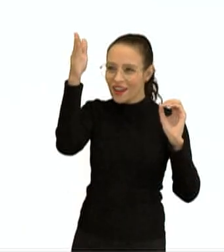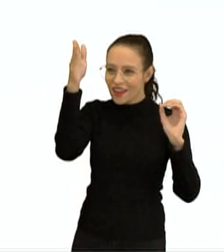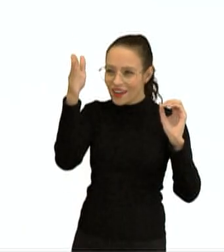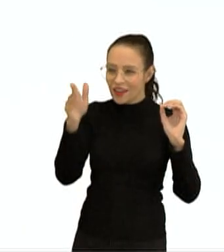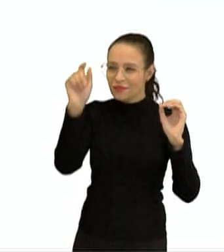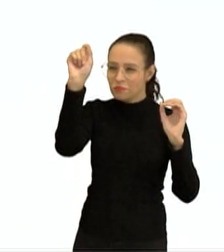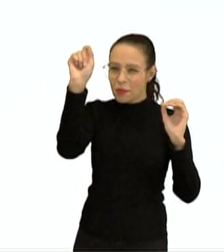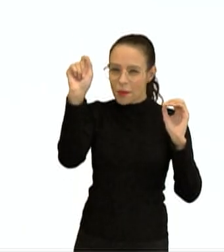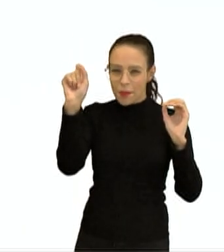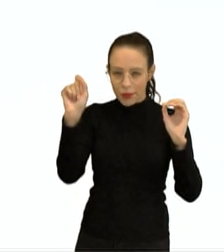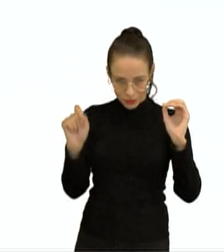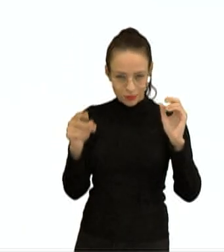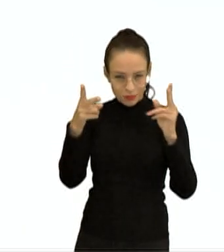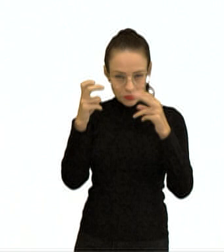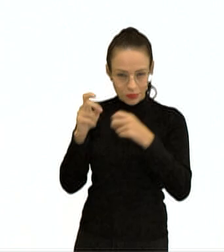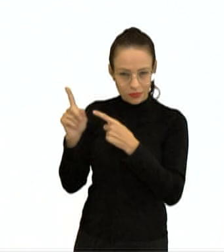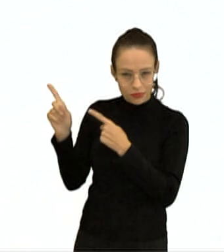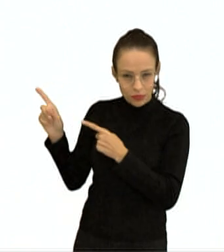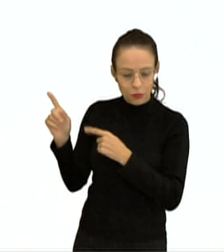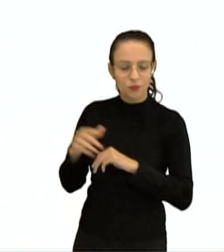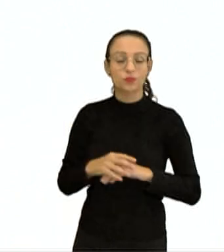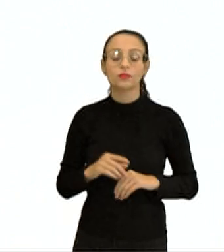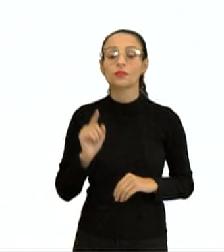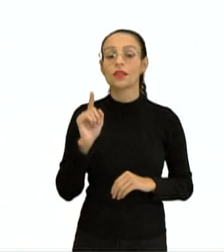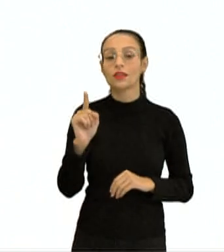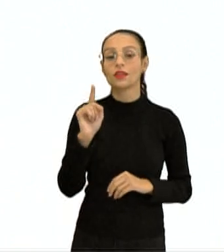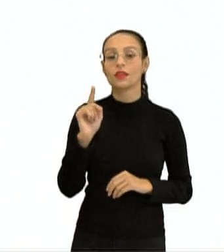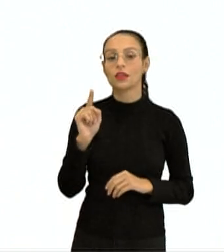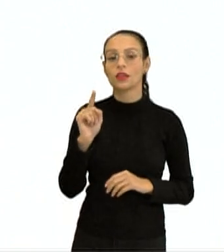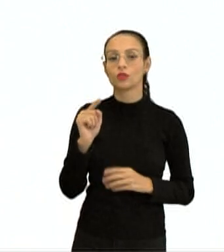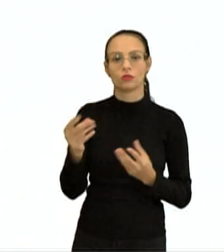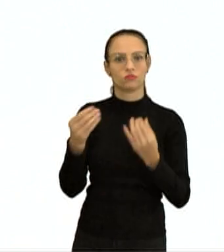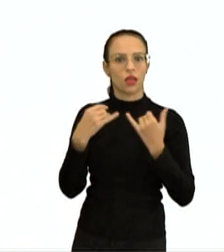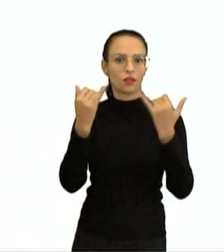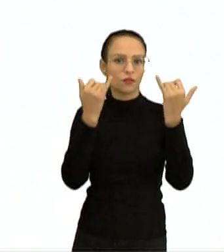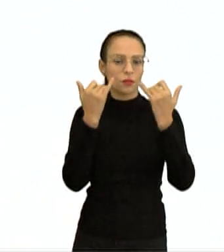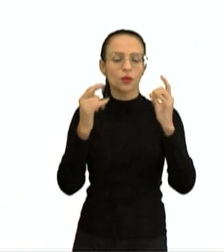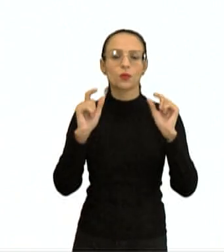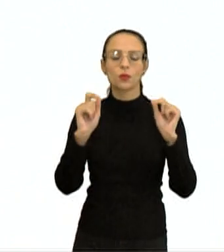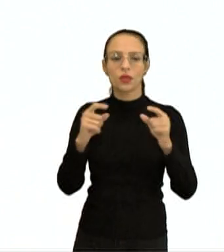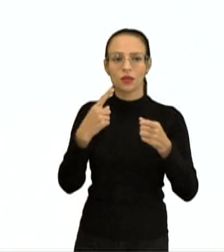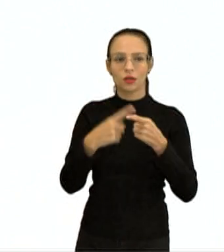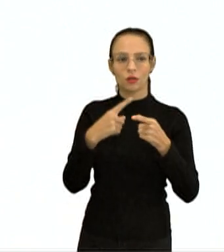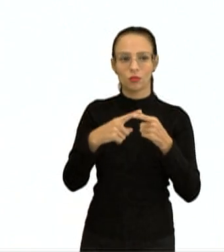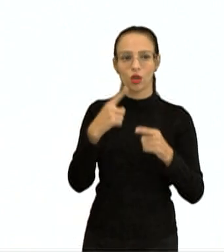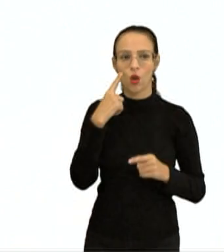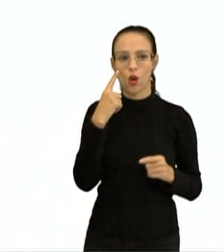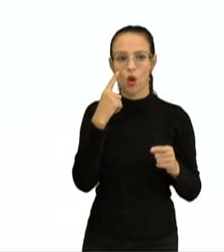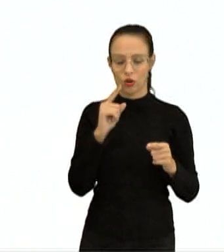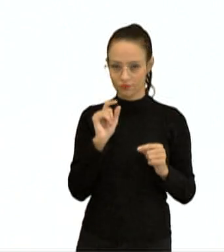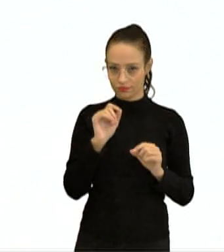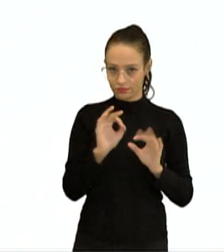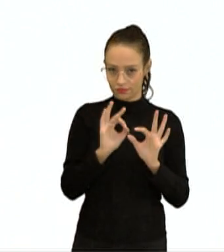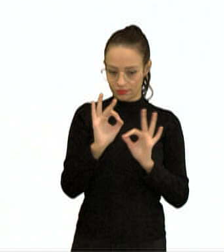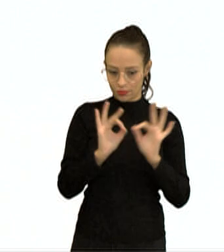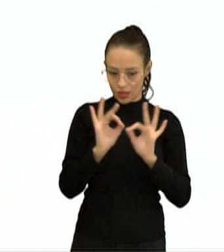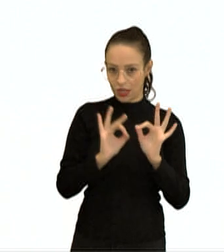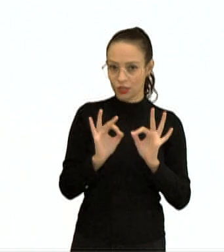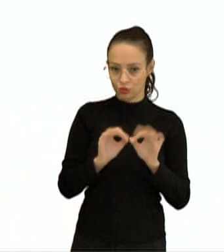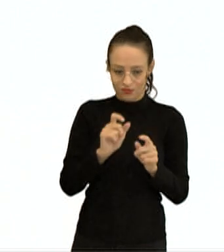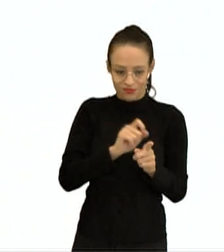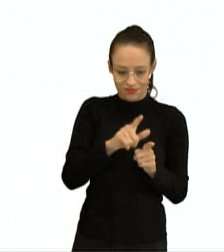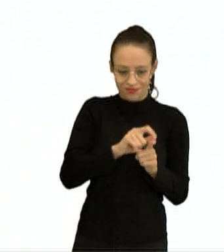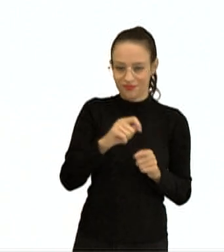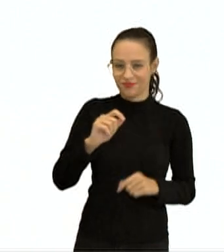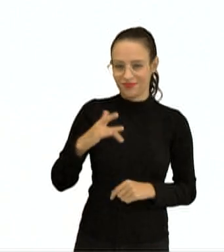Tem essa linha tracejada, isso nos traz uma informação, porque a reta, ela vai aqui, ó, o plano A, que é essa